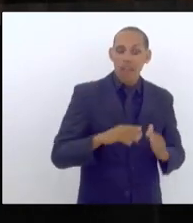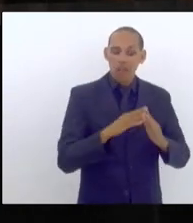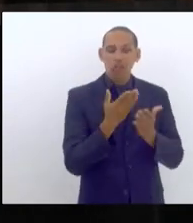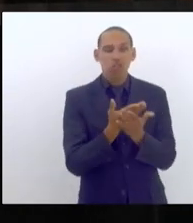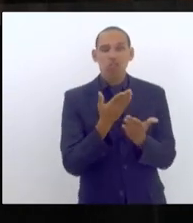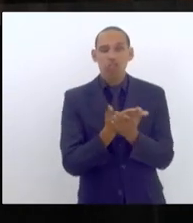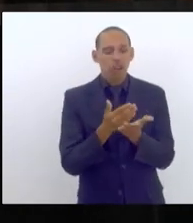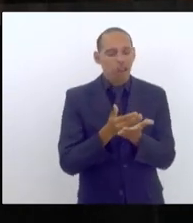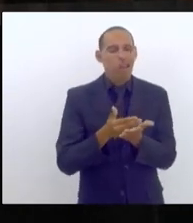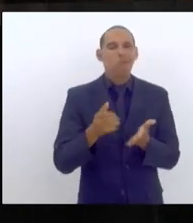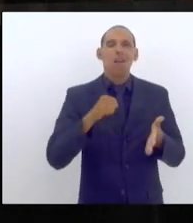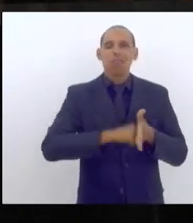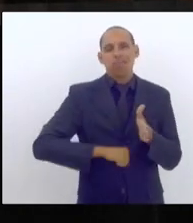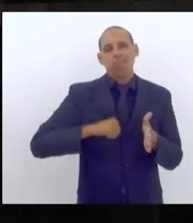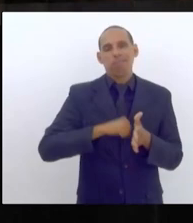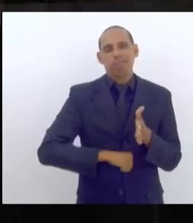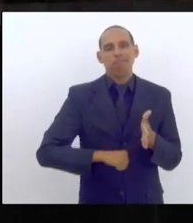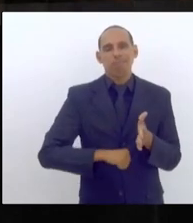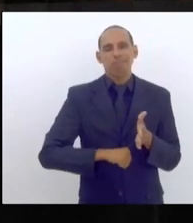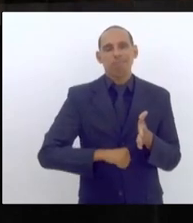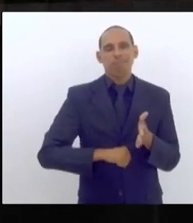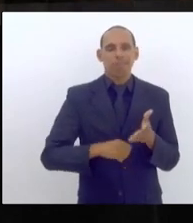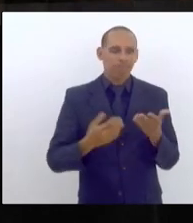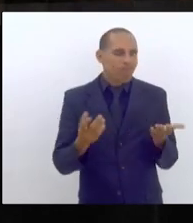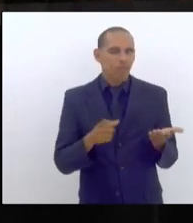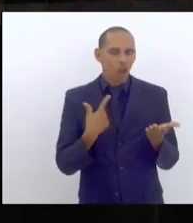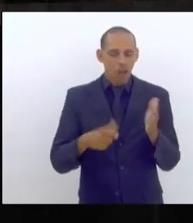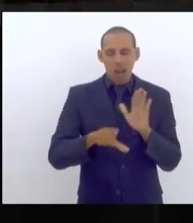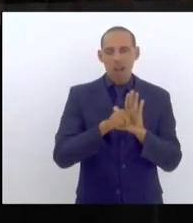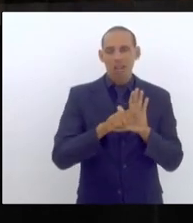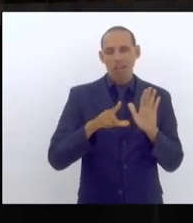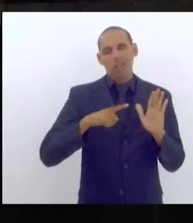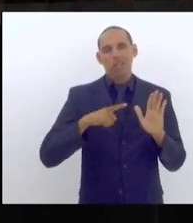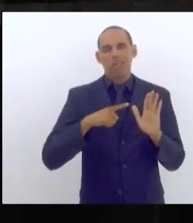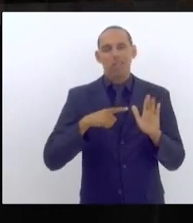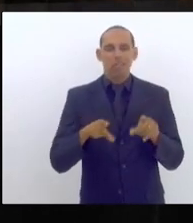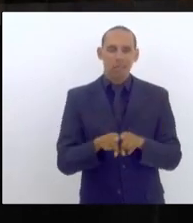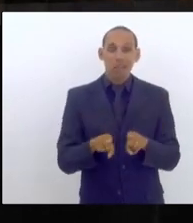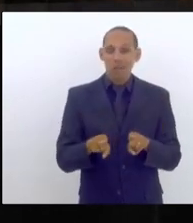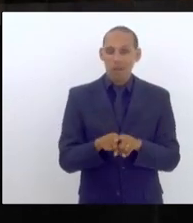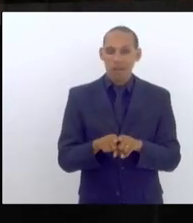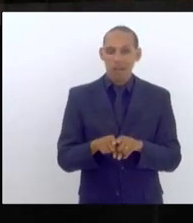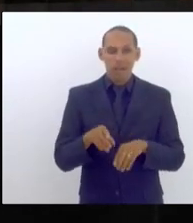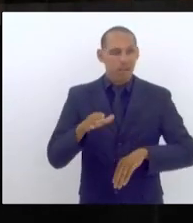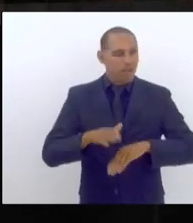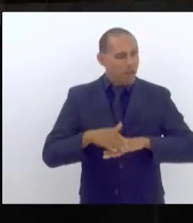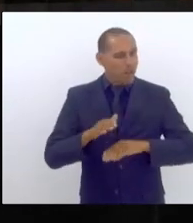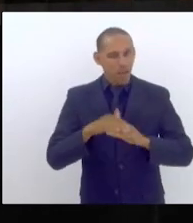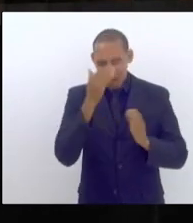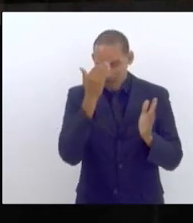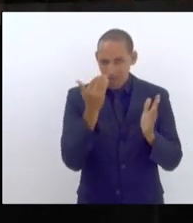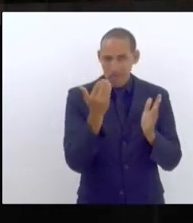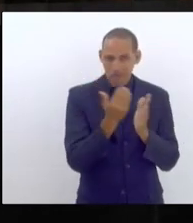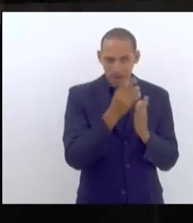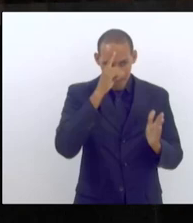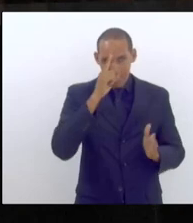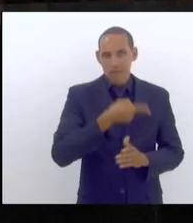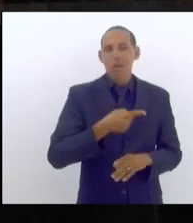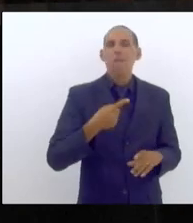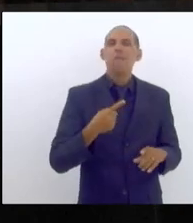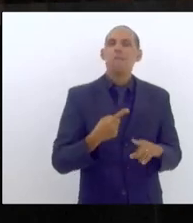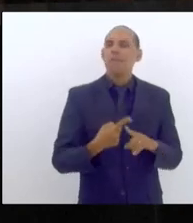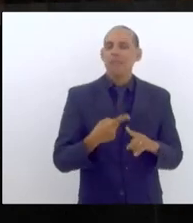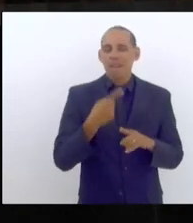tem que começar esse combate. Por isso, nós temos essa lei e temos também feito cúmplice para verificar se ela está sendo